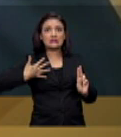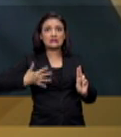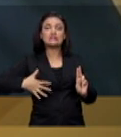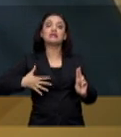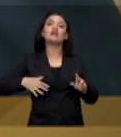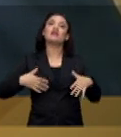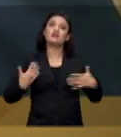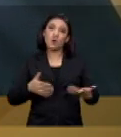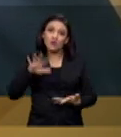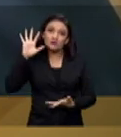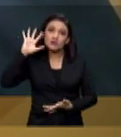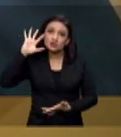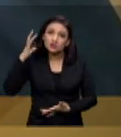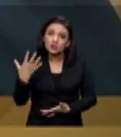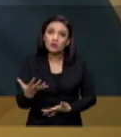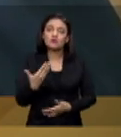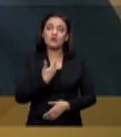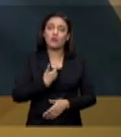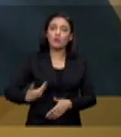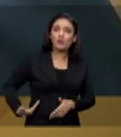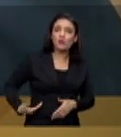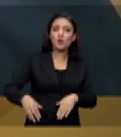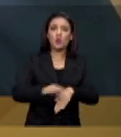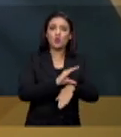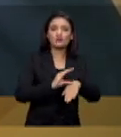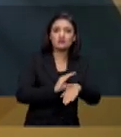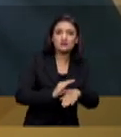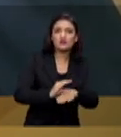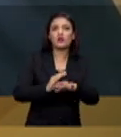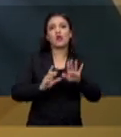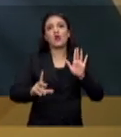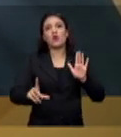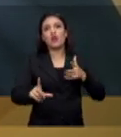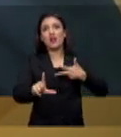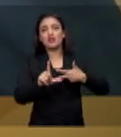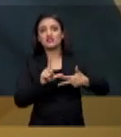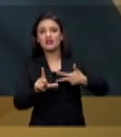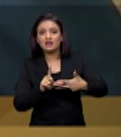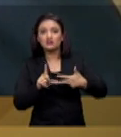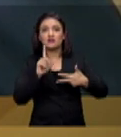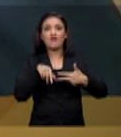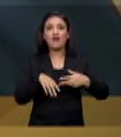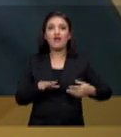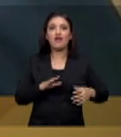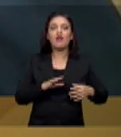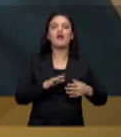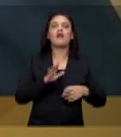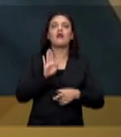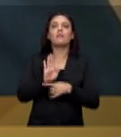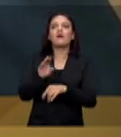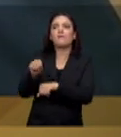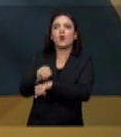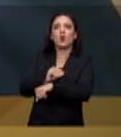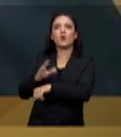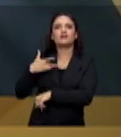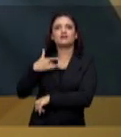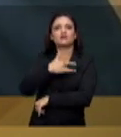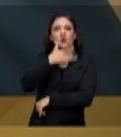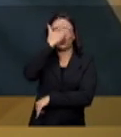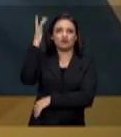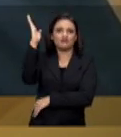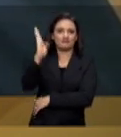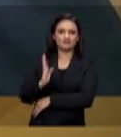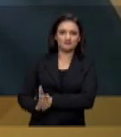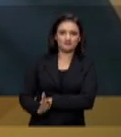pública, constitucional e legislativa à saúde dos brasileiros. E refletir sobre a suficiência